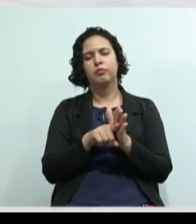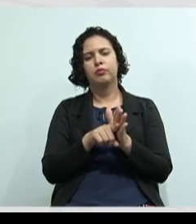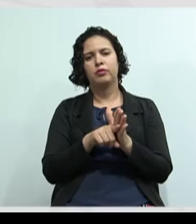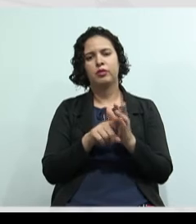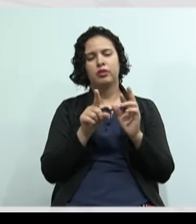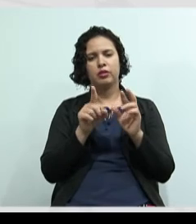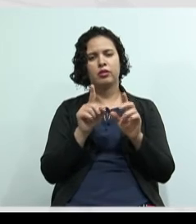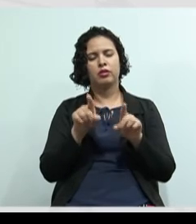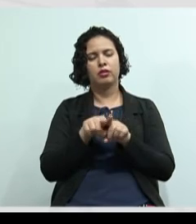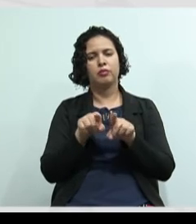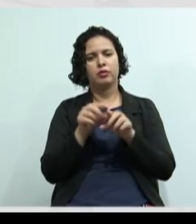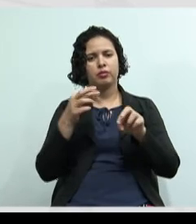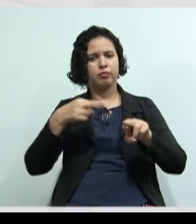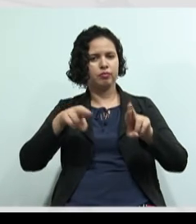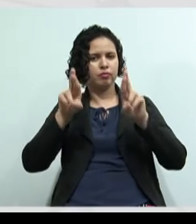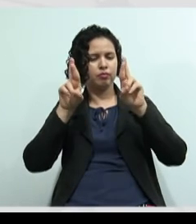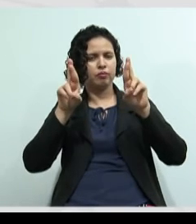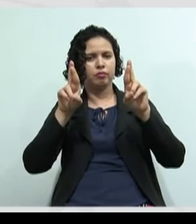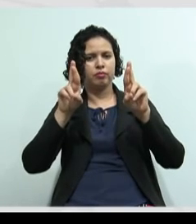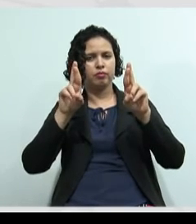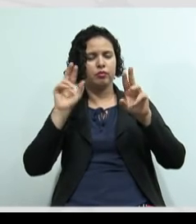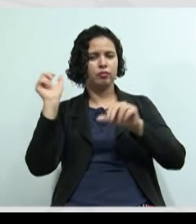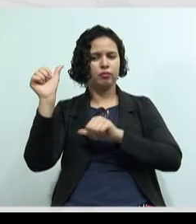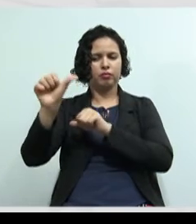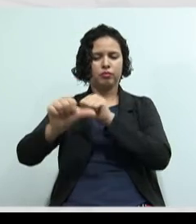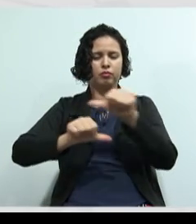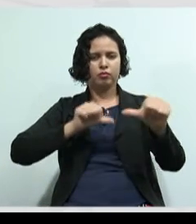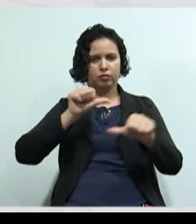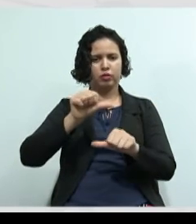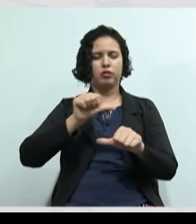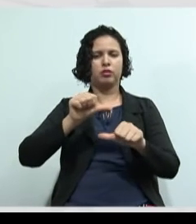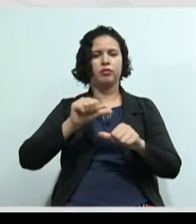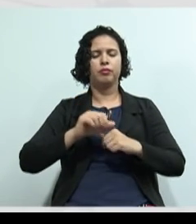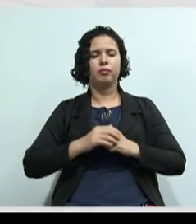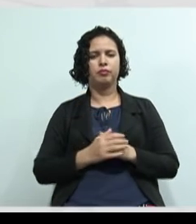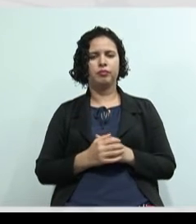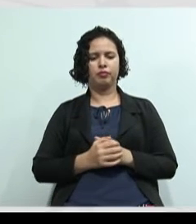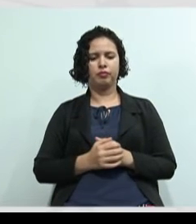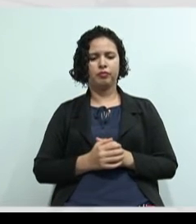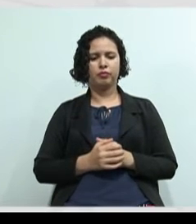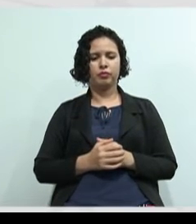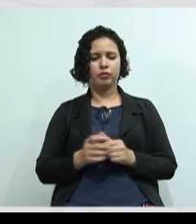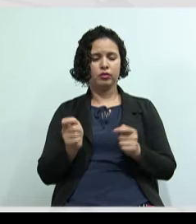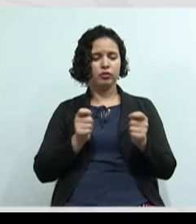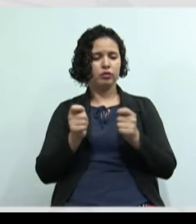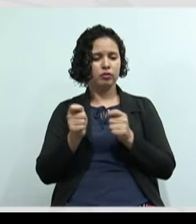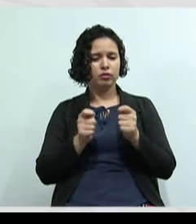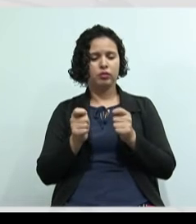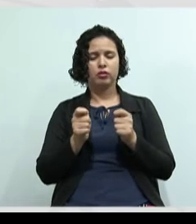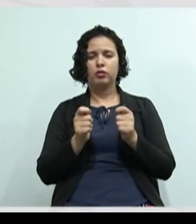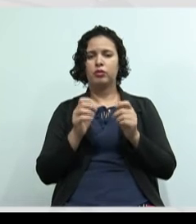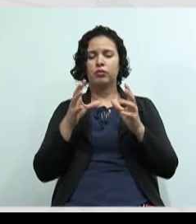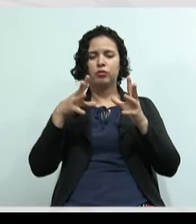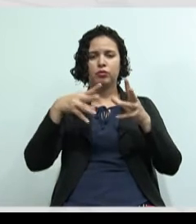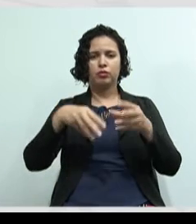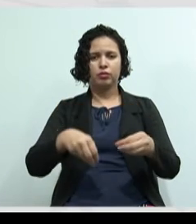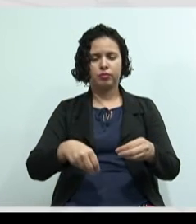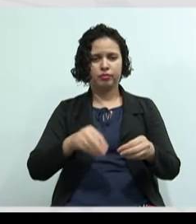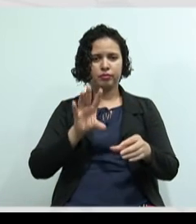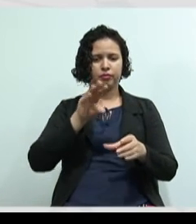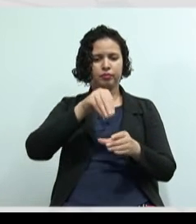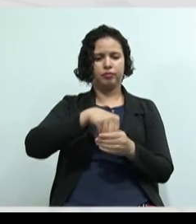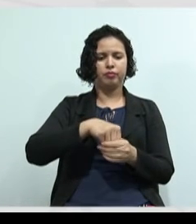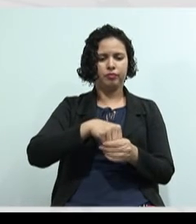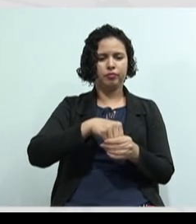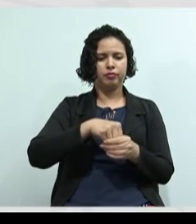e também a tomada de ação corretiva. O controle está presente em quase todas as formas de ação